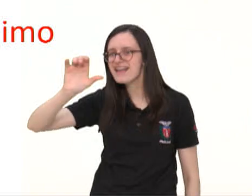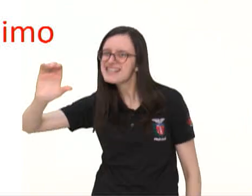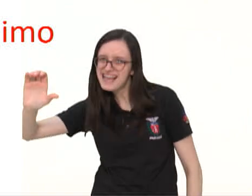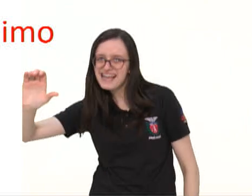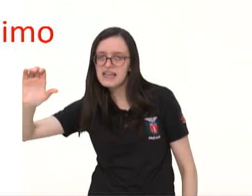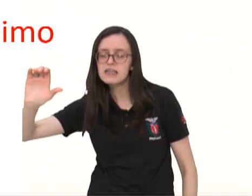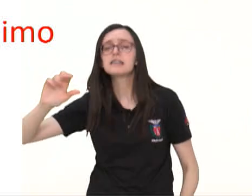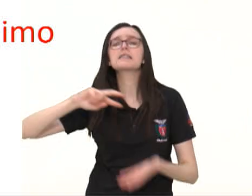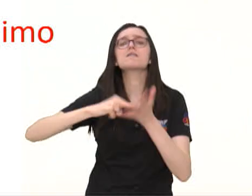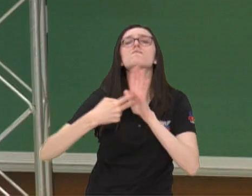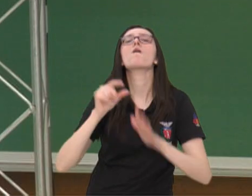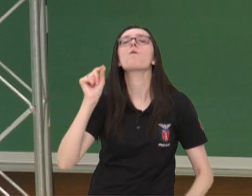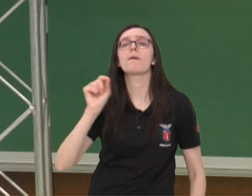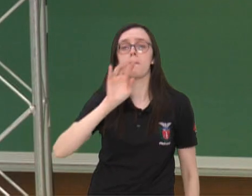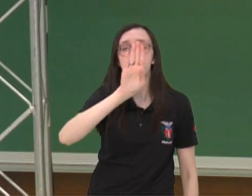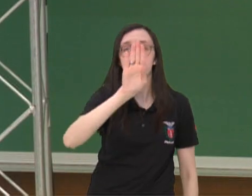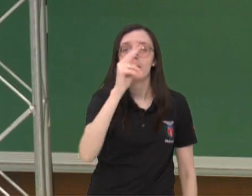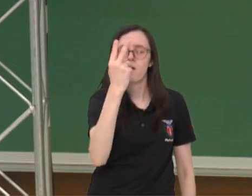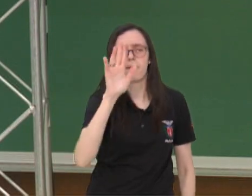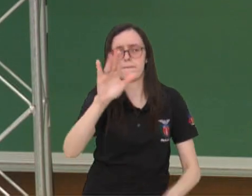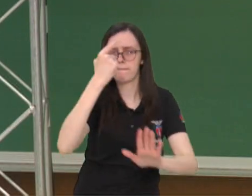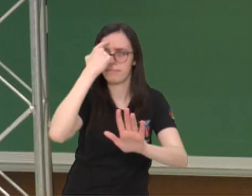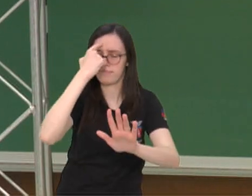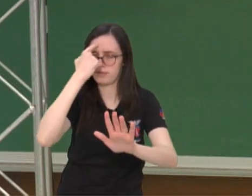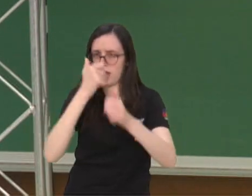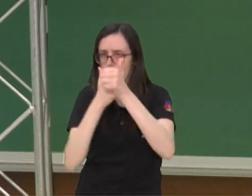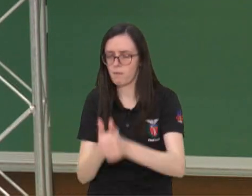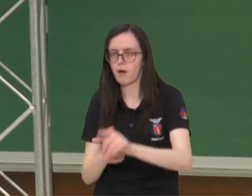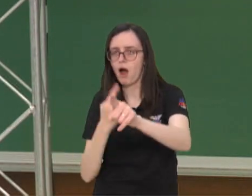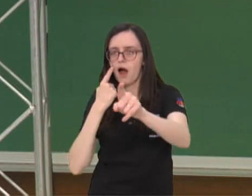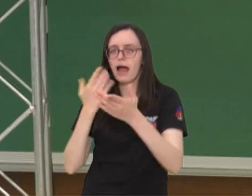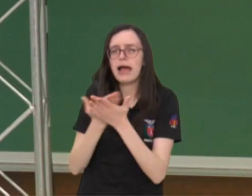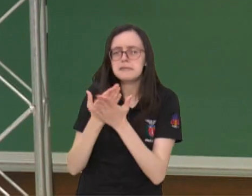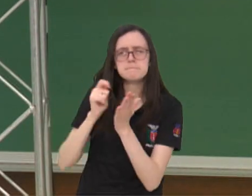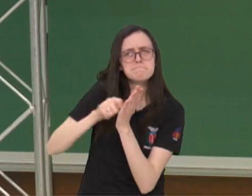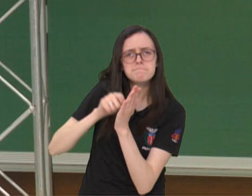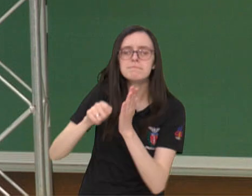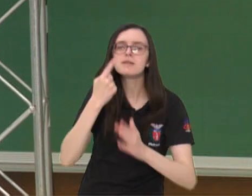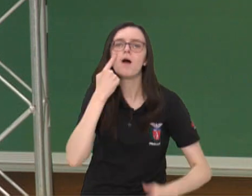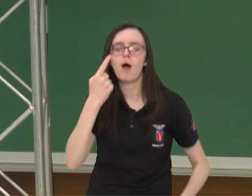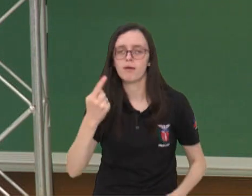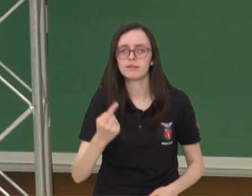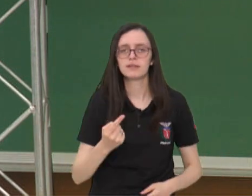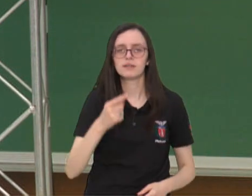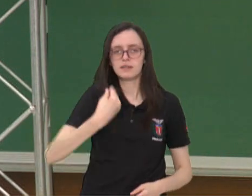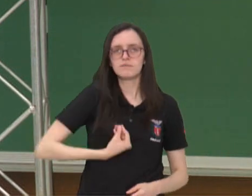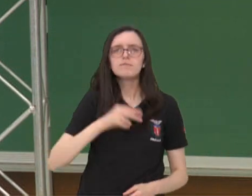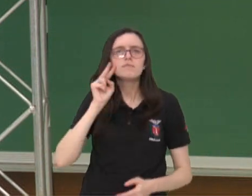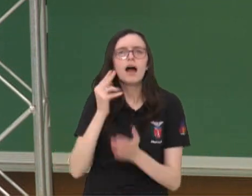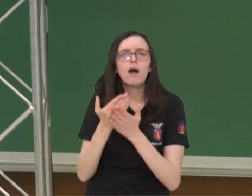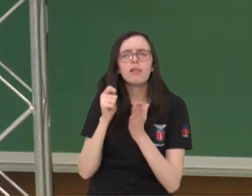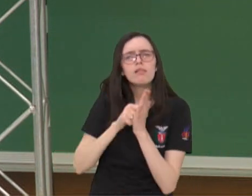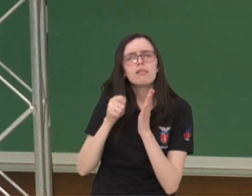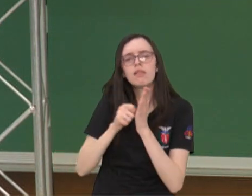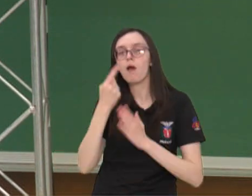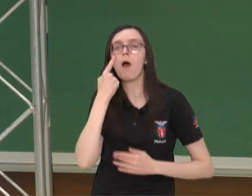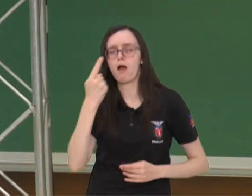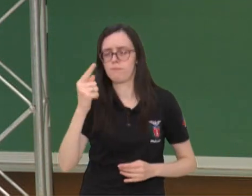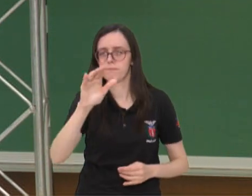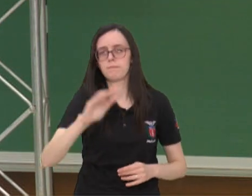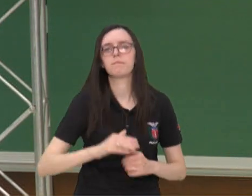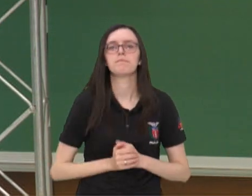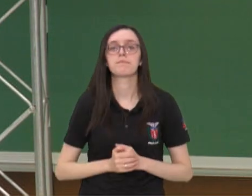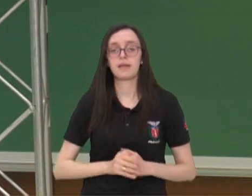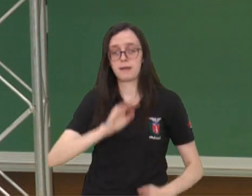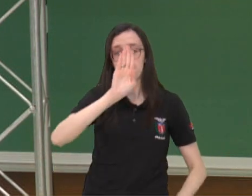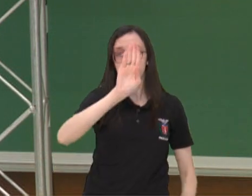c, b ao quadrado, pensa comigo, rabisca aí no seu caderno, onde você está assistindo a aula.